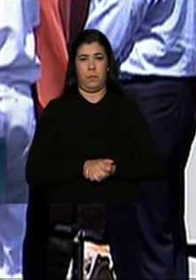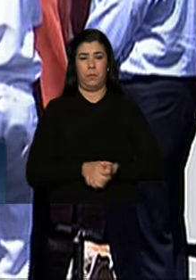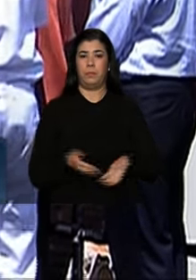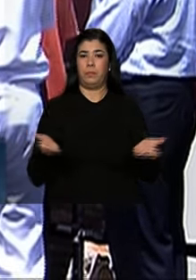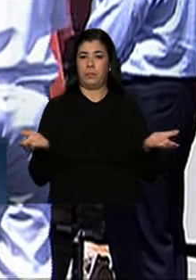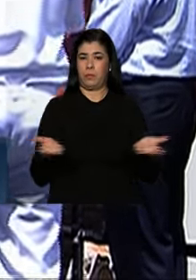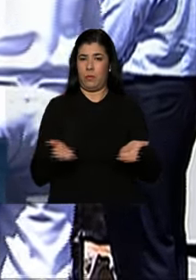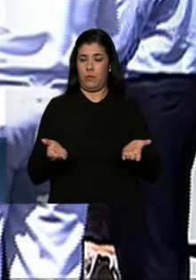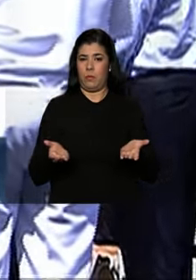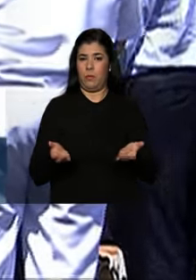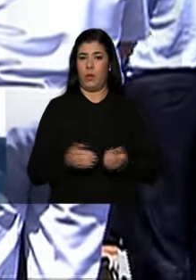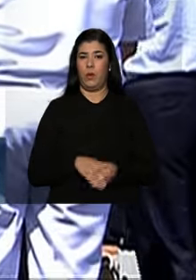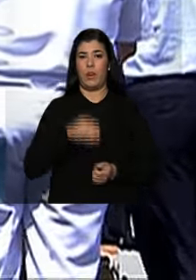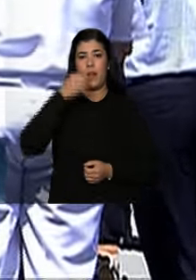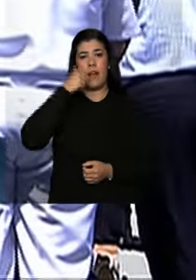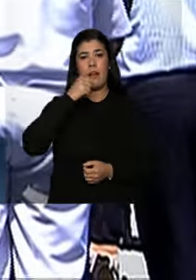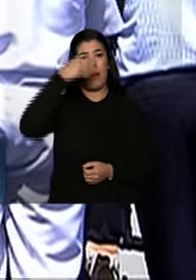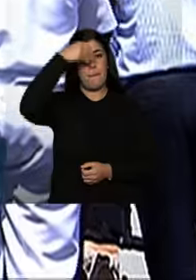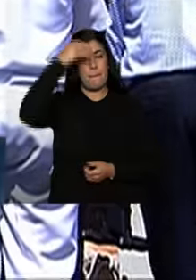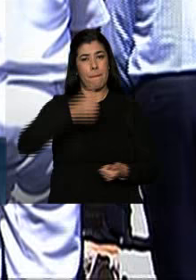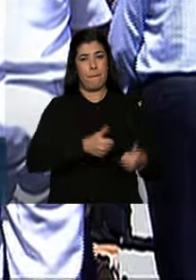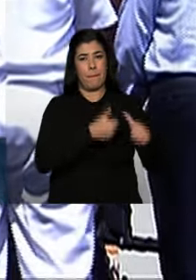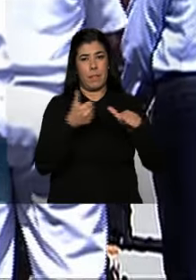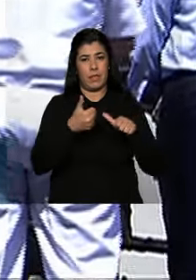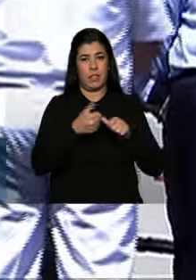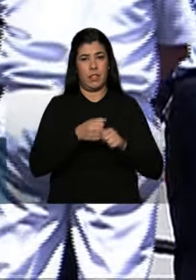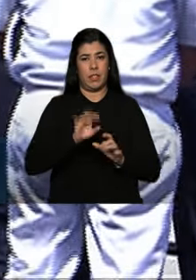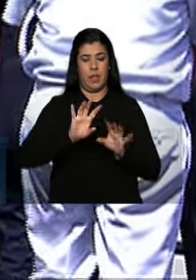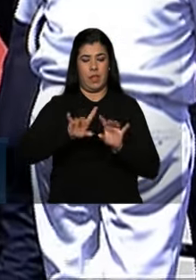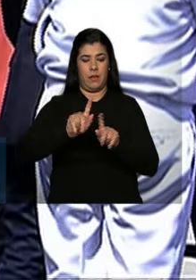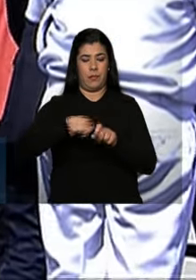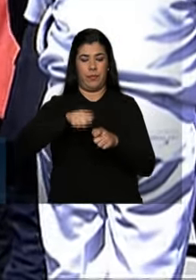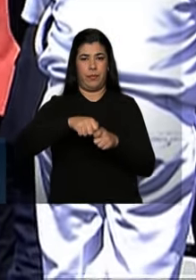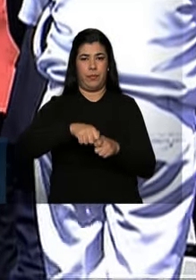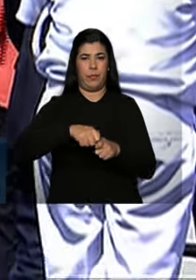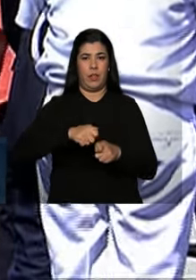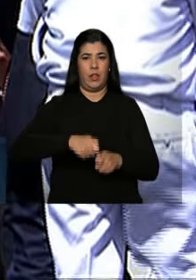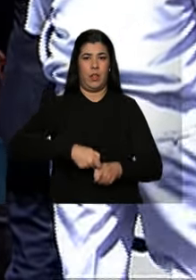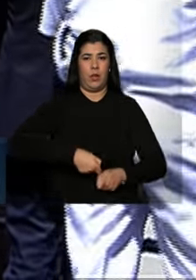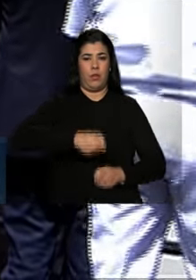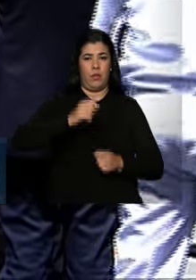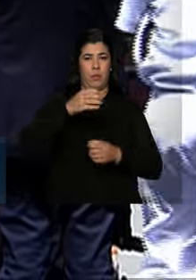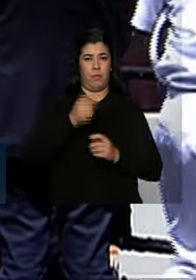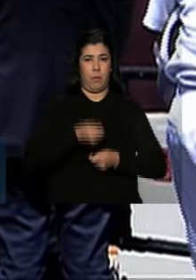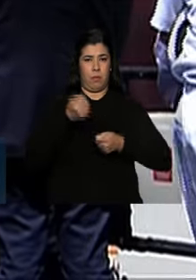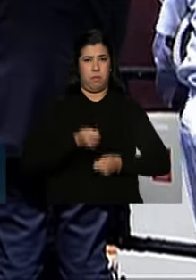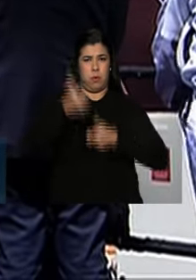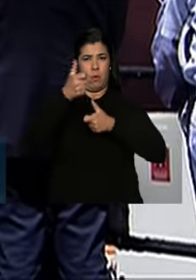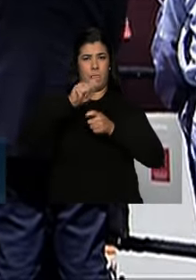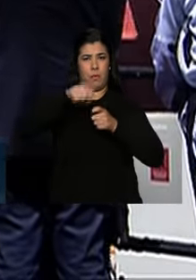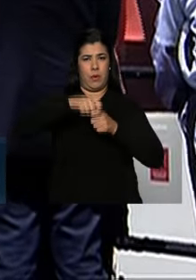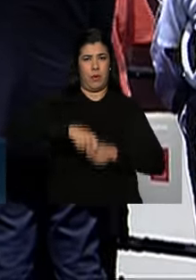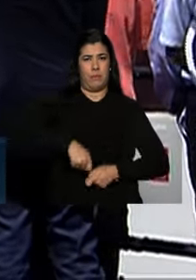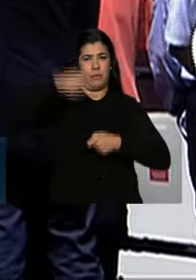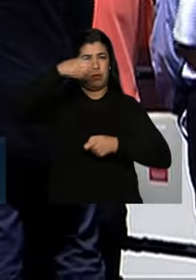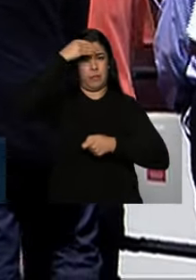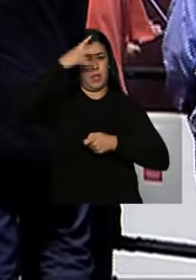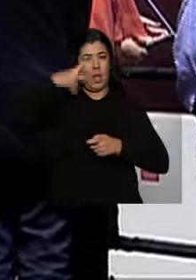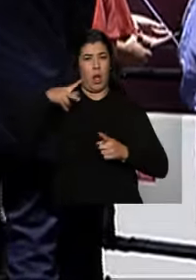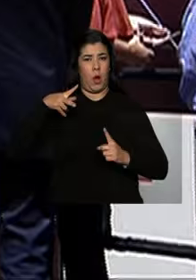Neste momento, a madrinha corta a corda que aciona mecanismo de quebra de champanhe.